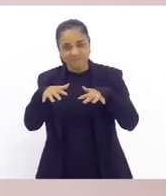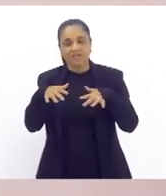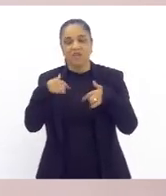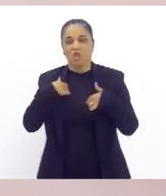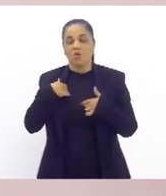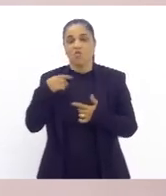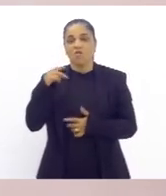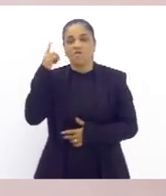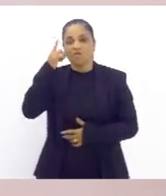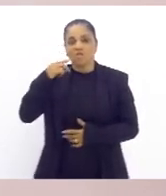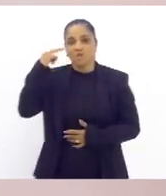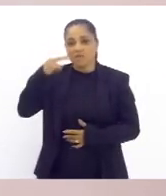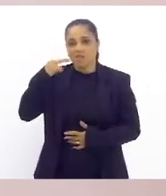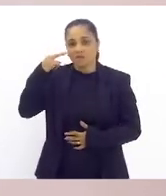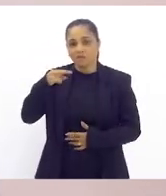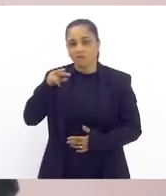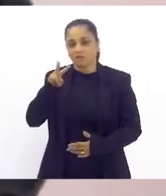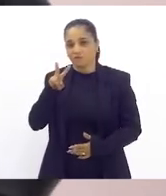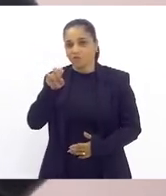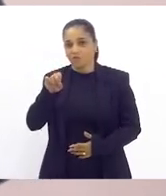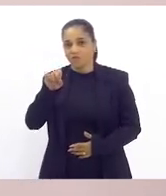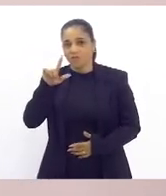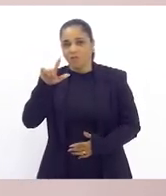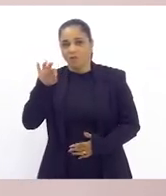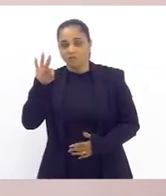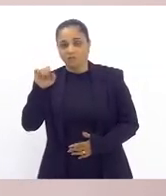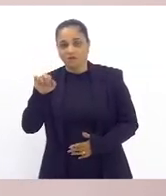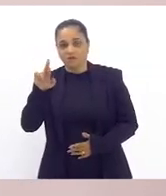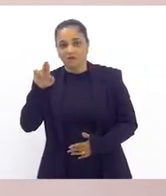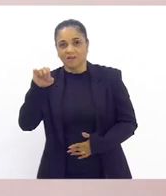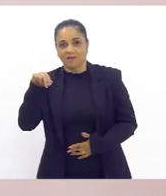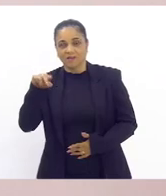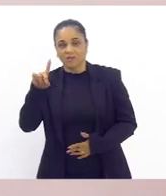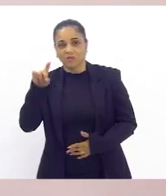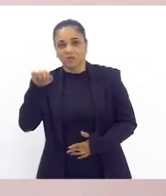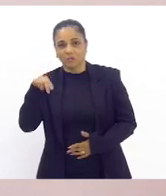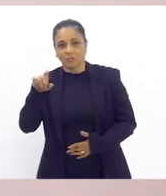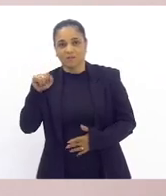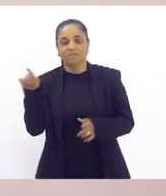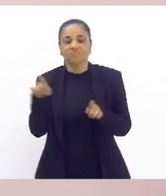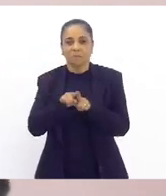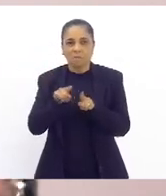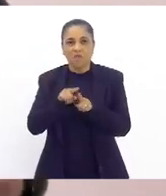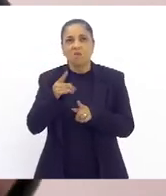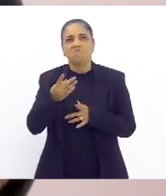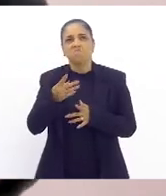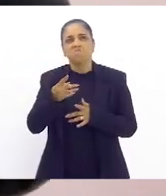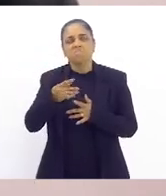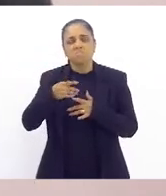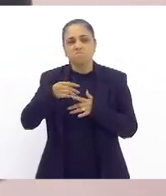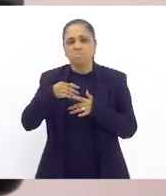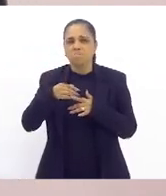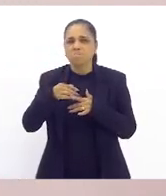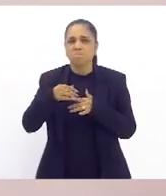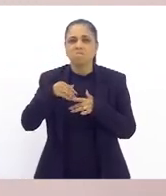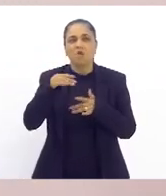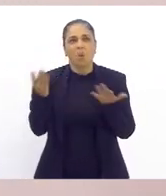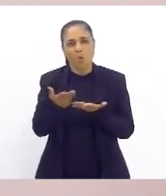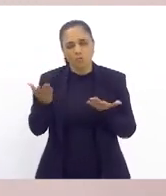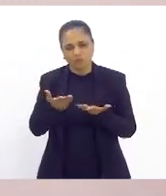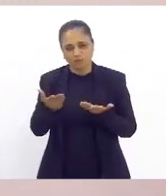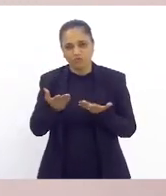Redonda um dos maiores municípios do interior do Estado do Rio quase 300 mil habitantes e que é hoje fornecido